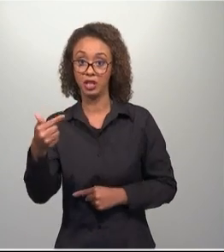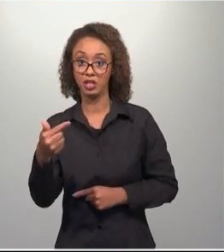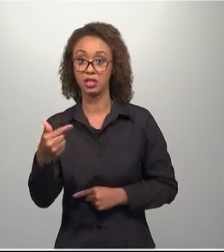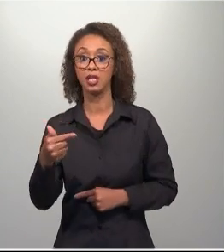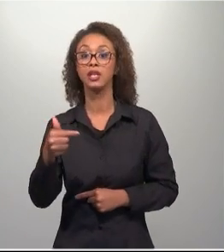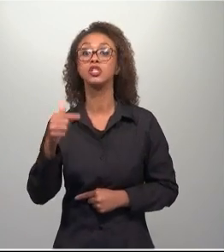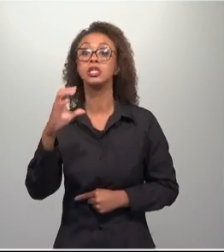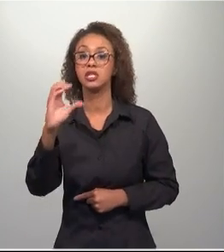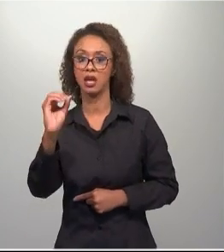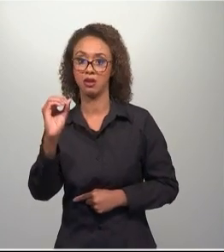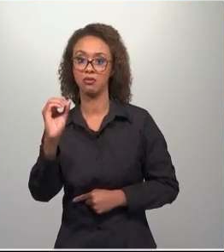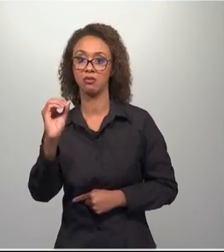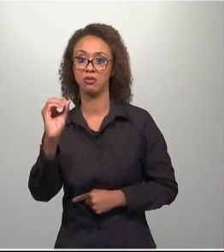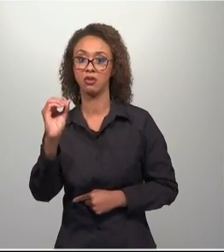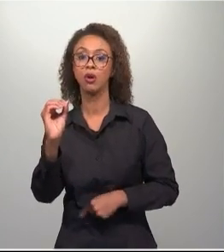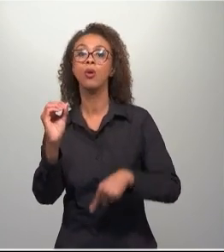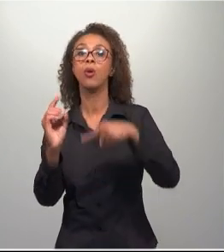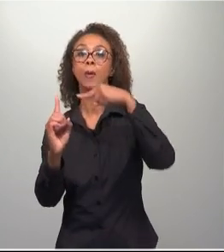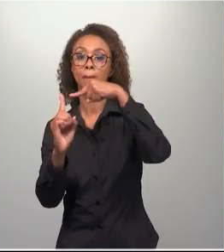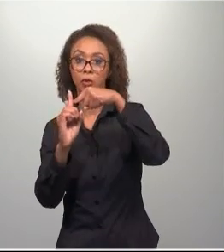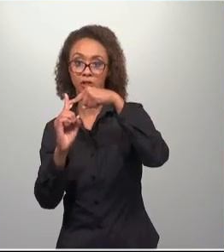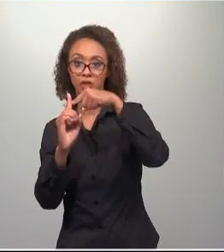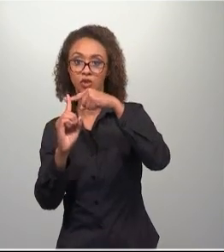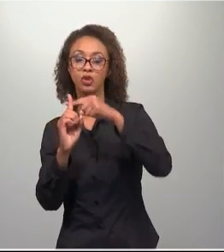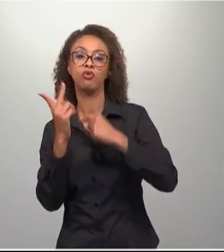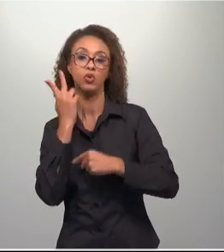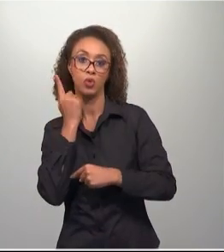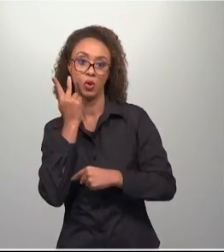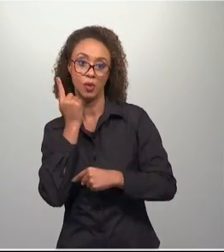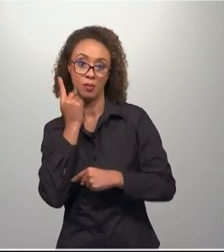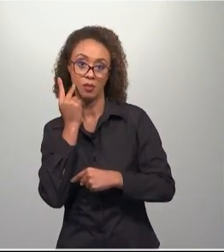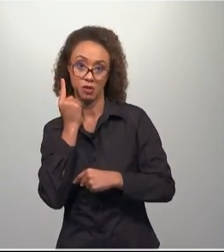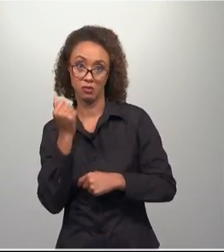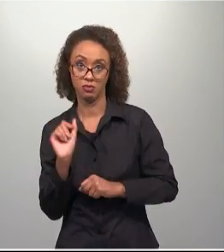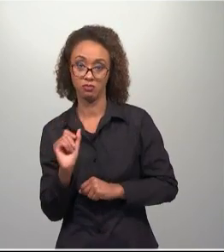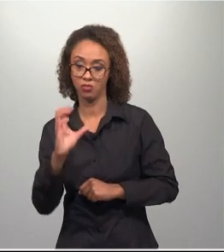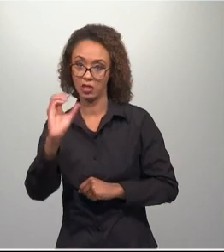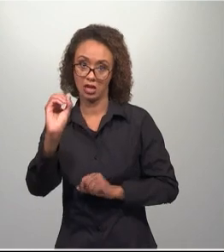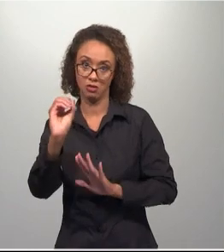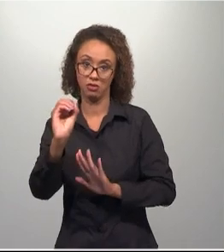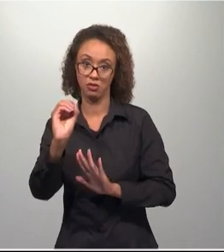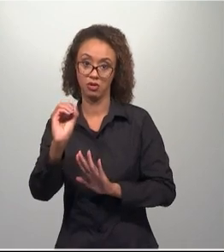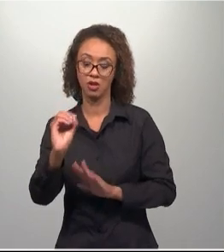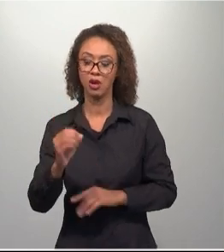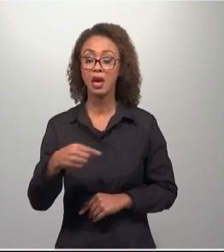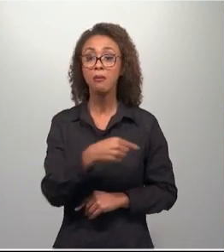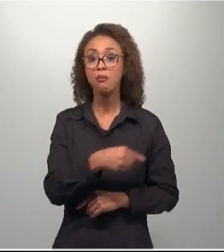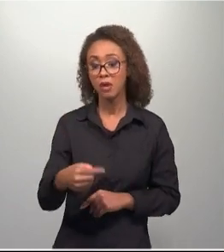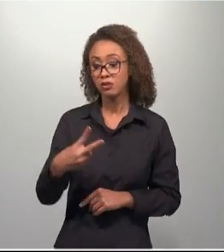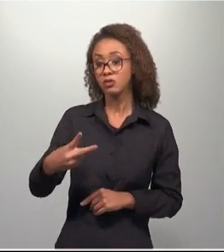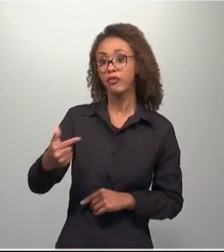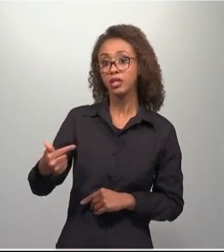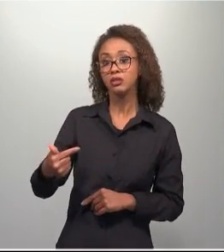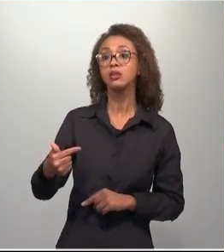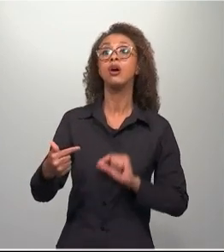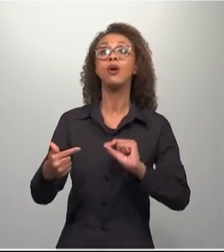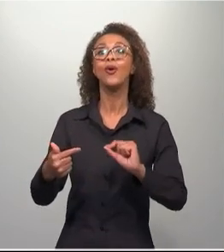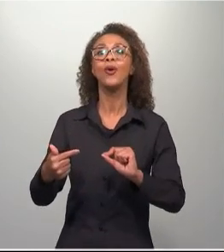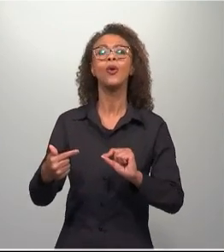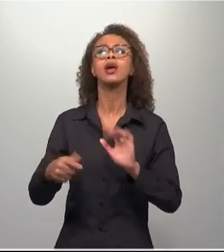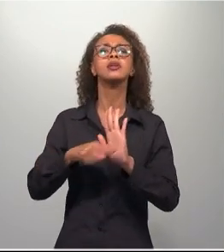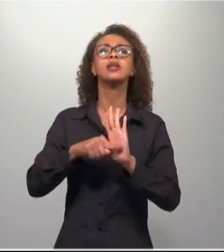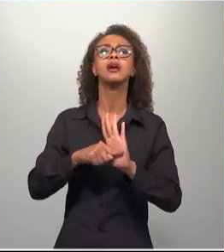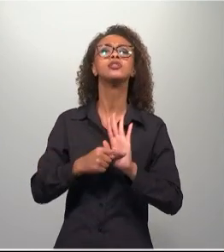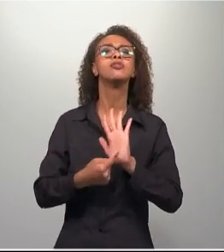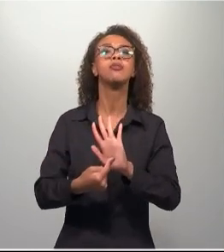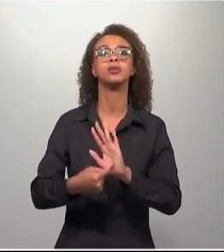27 tac 27 módulo e o sinal positivo ou negativo se eu